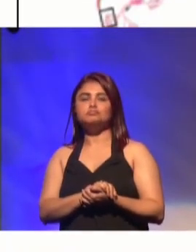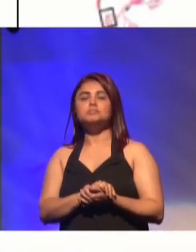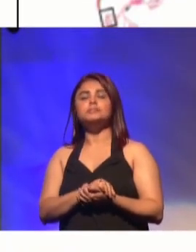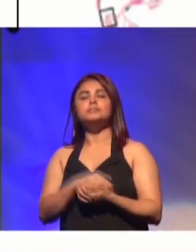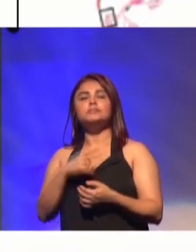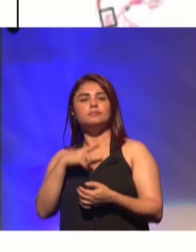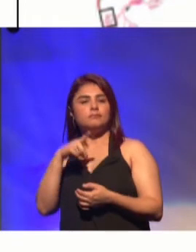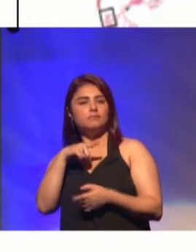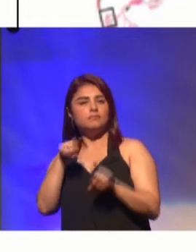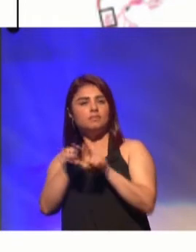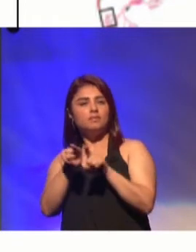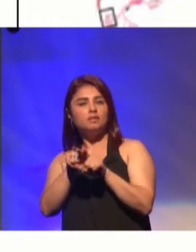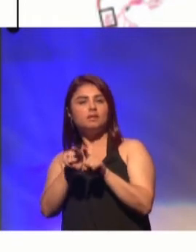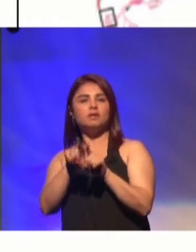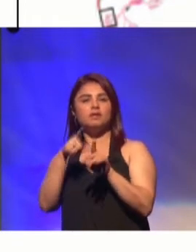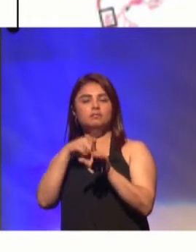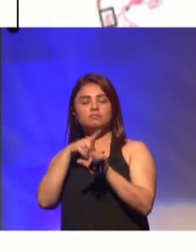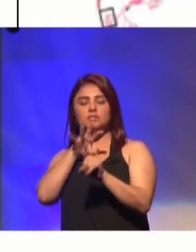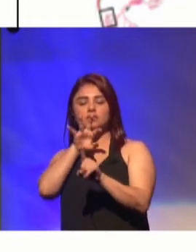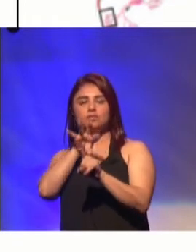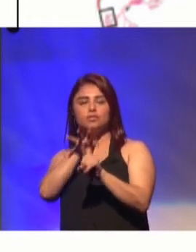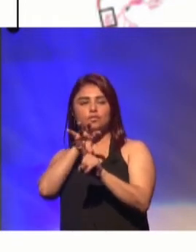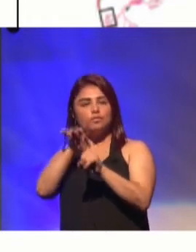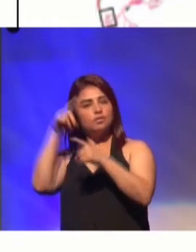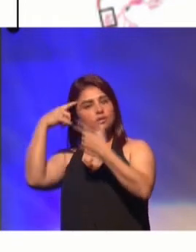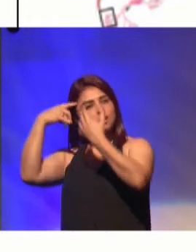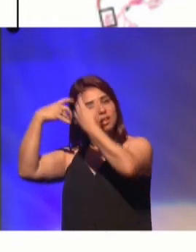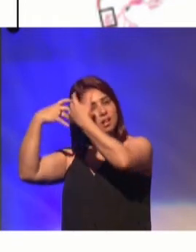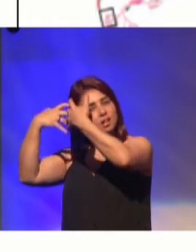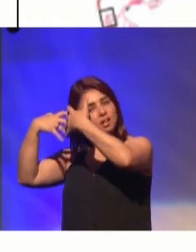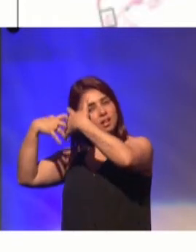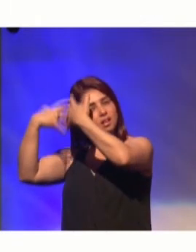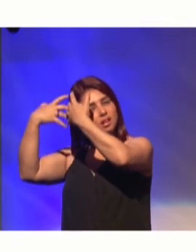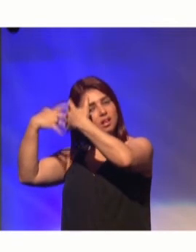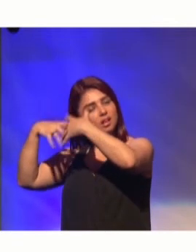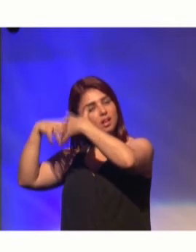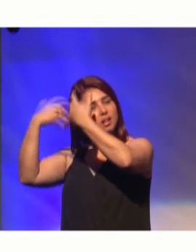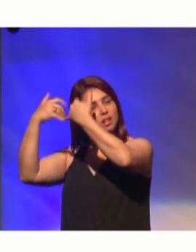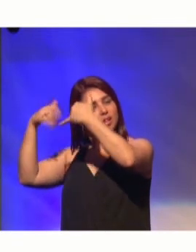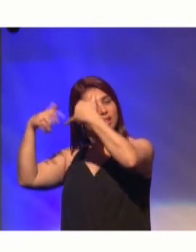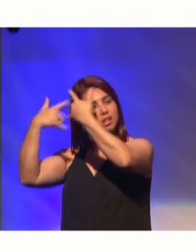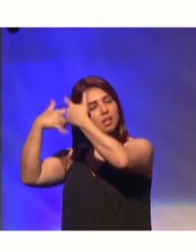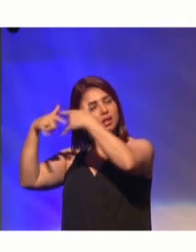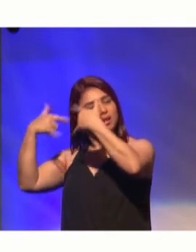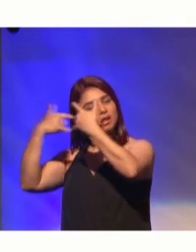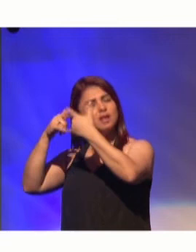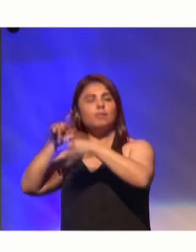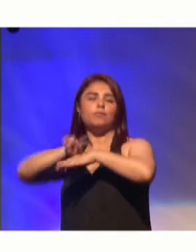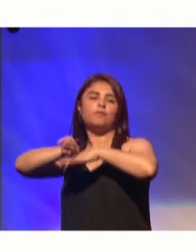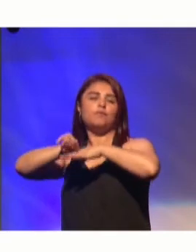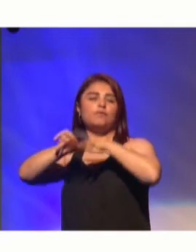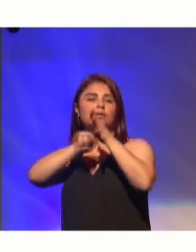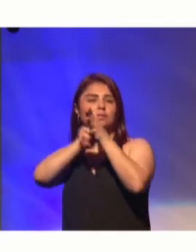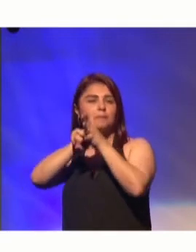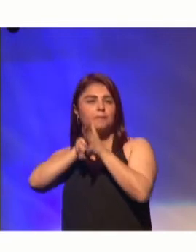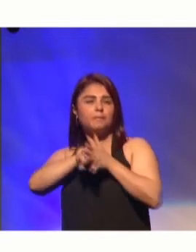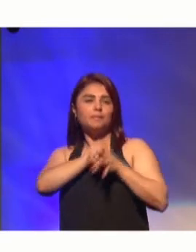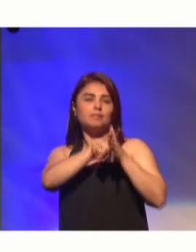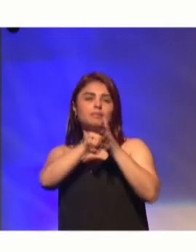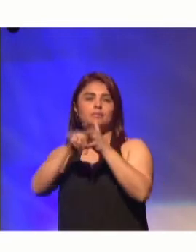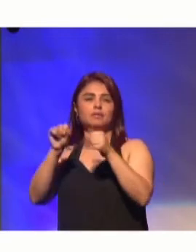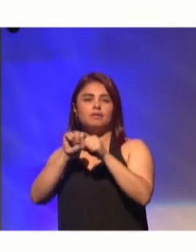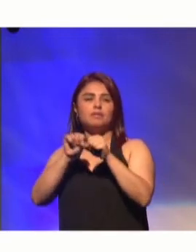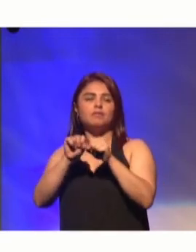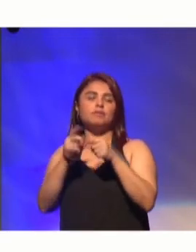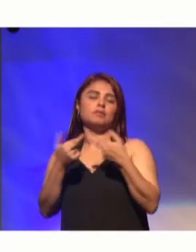existem essas ações no sistema nervoso central por vários estudos realizados, como esses que estão